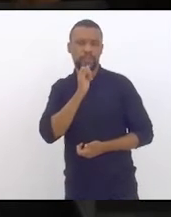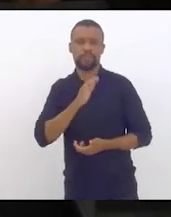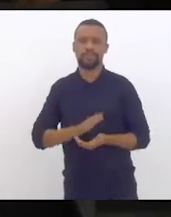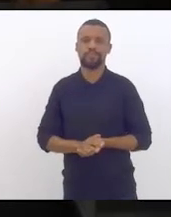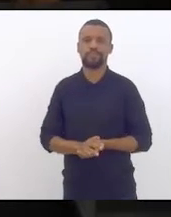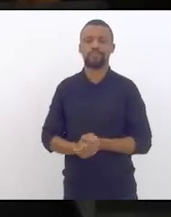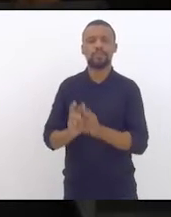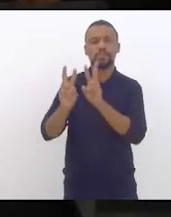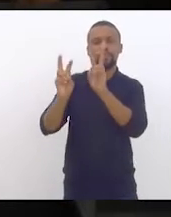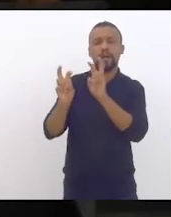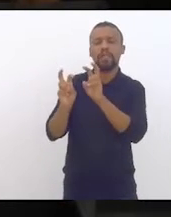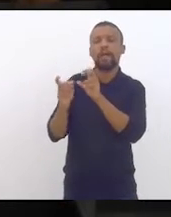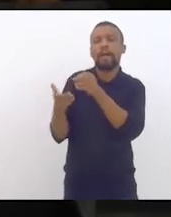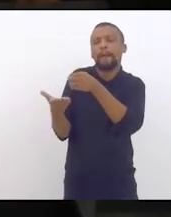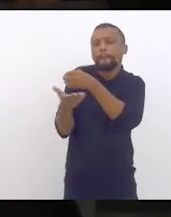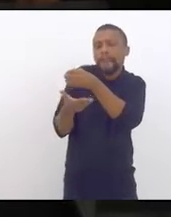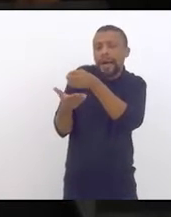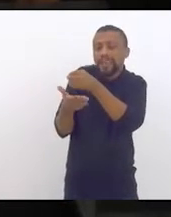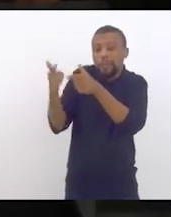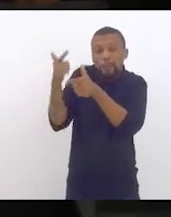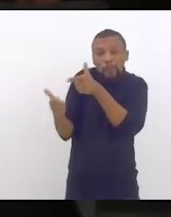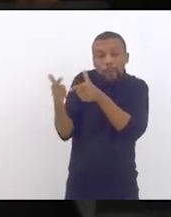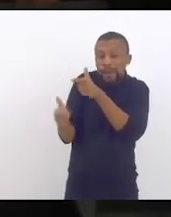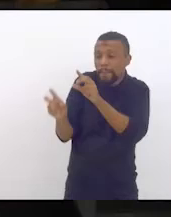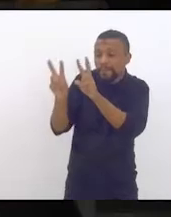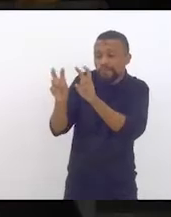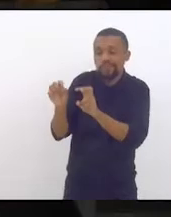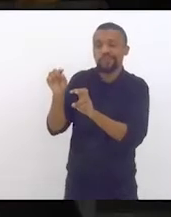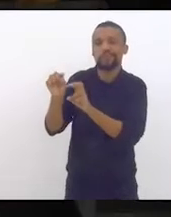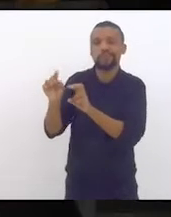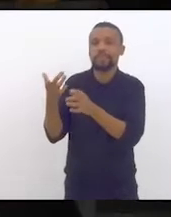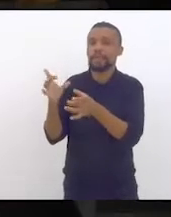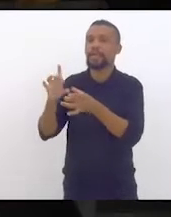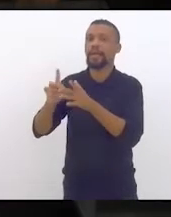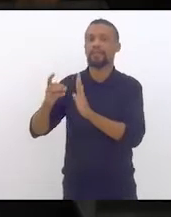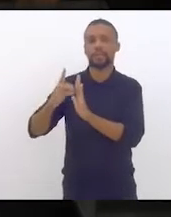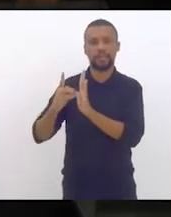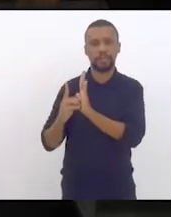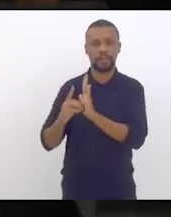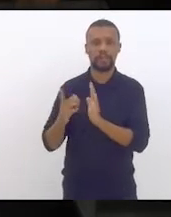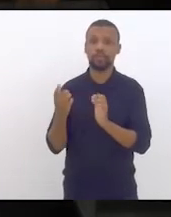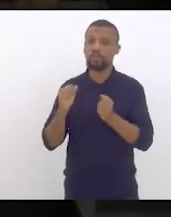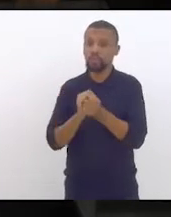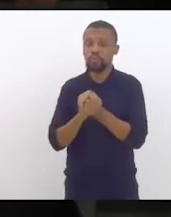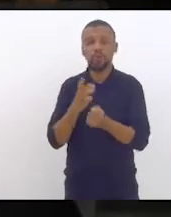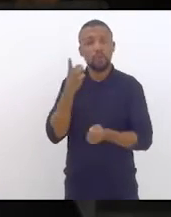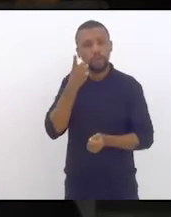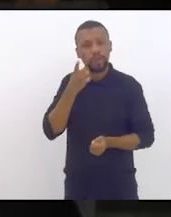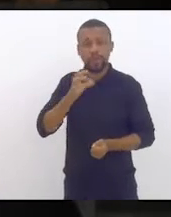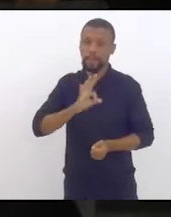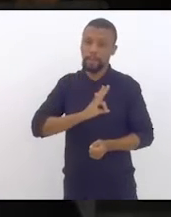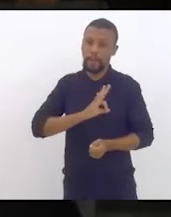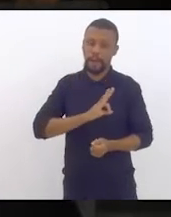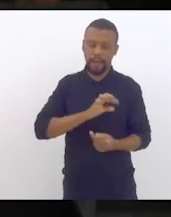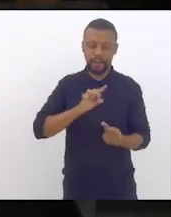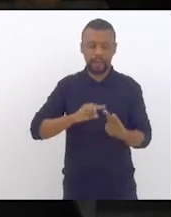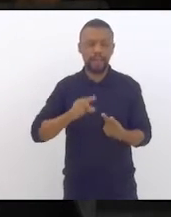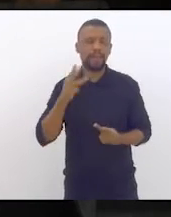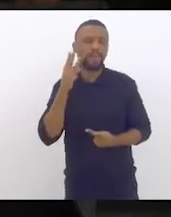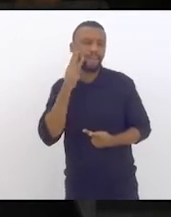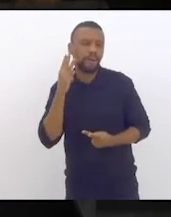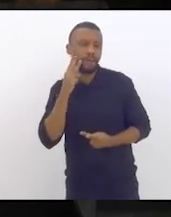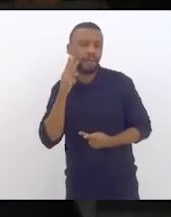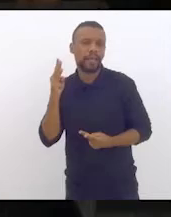questão básica tava nesse decreto Tão junto para deputada Martha Rocha waldeck Carneiro produzimos